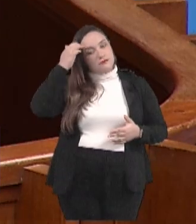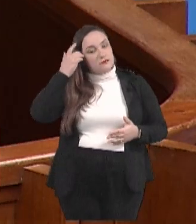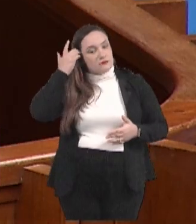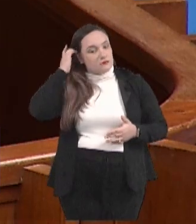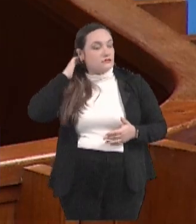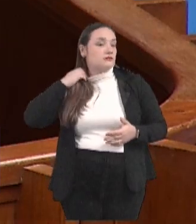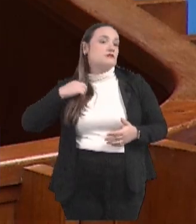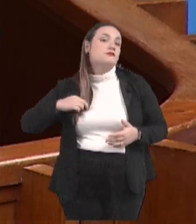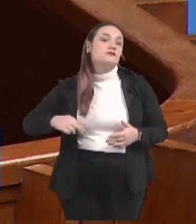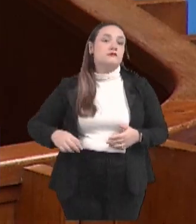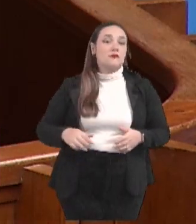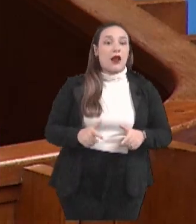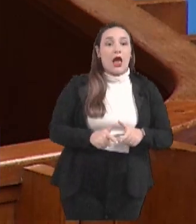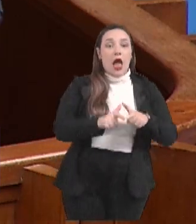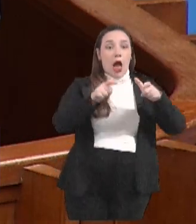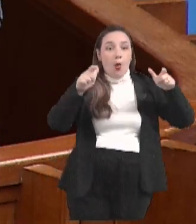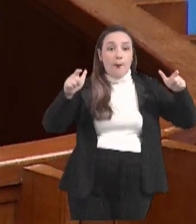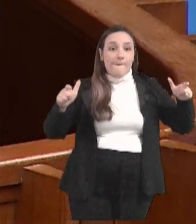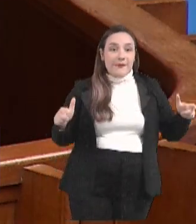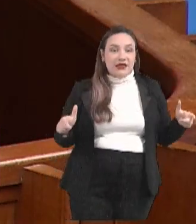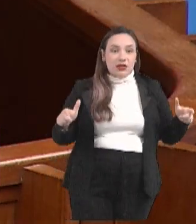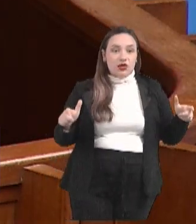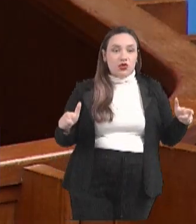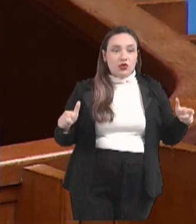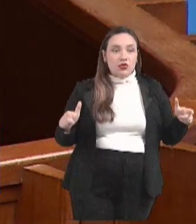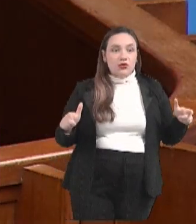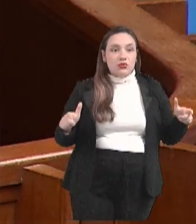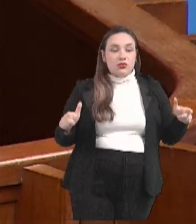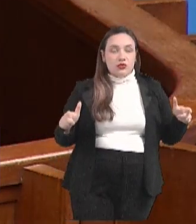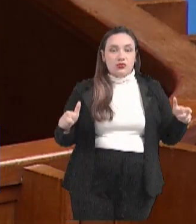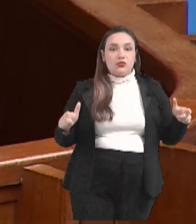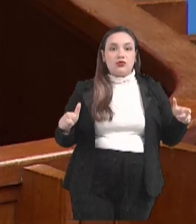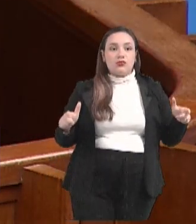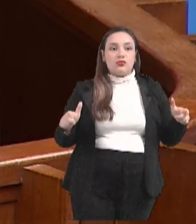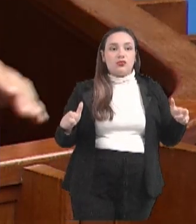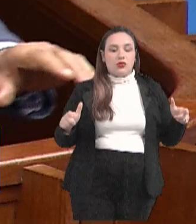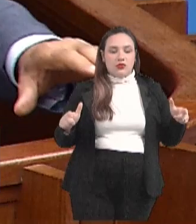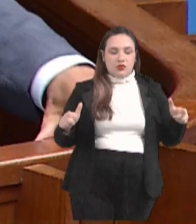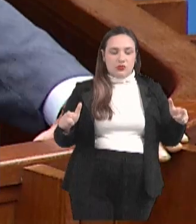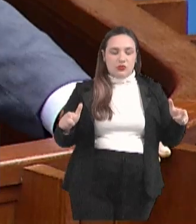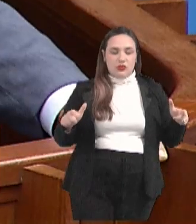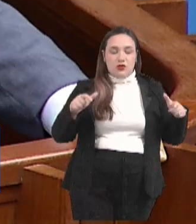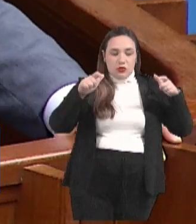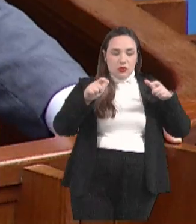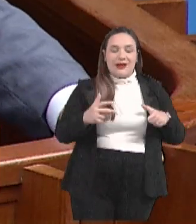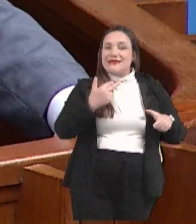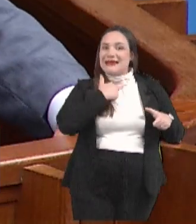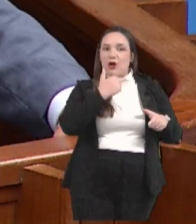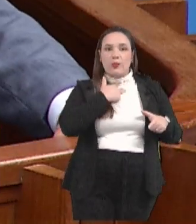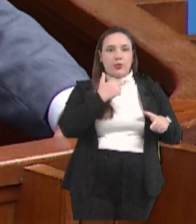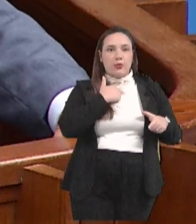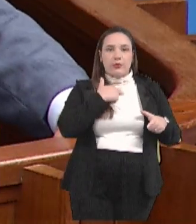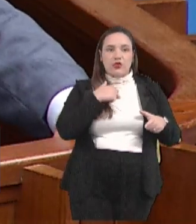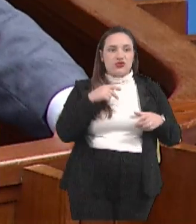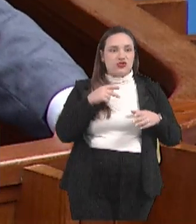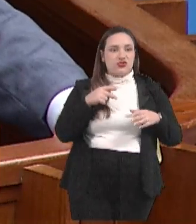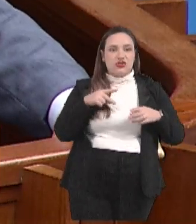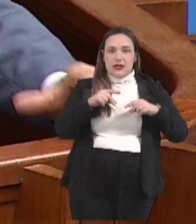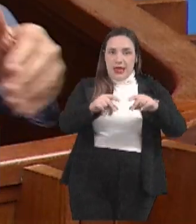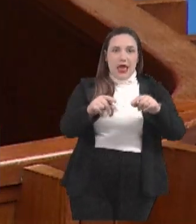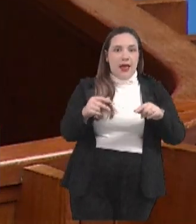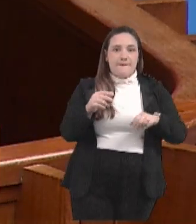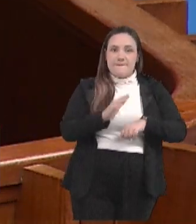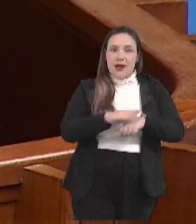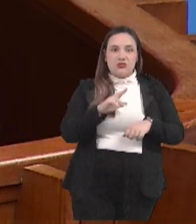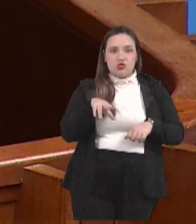ampliou a faixa de fronteira para 100 quilômetros. Maravilha! Só que o que estava